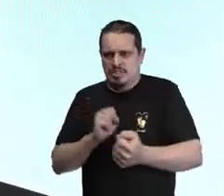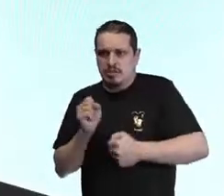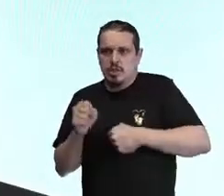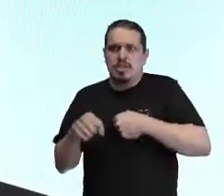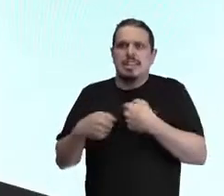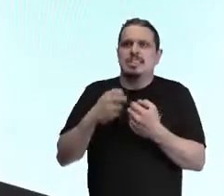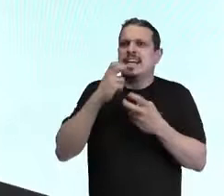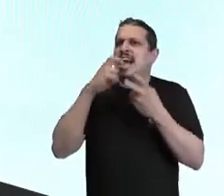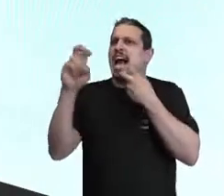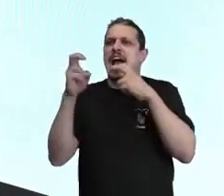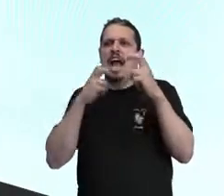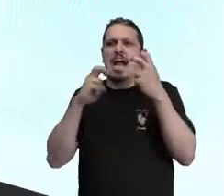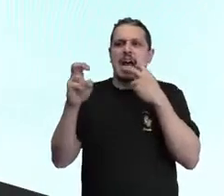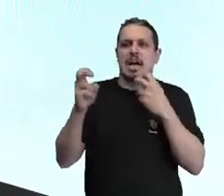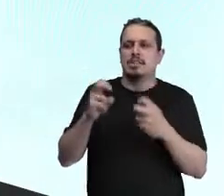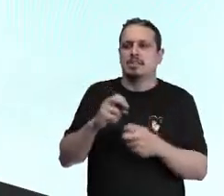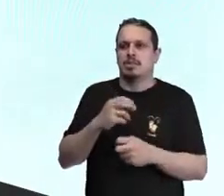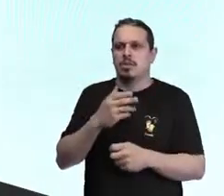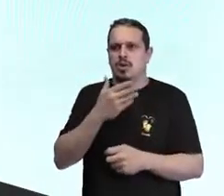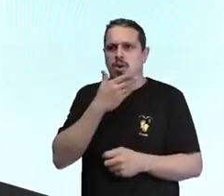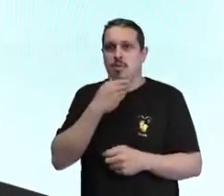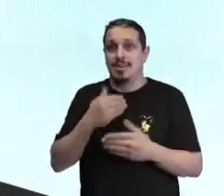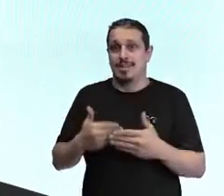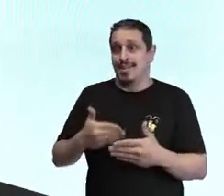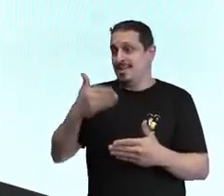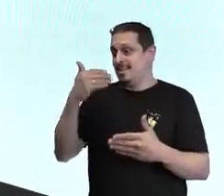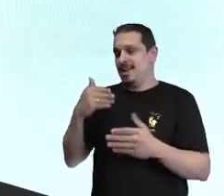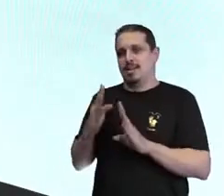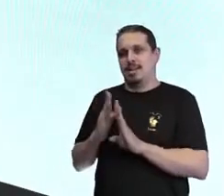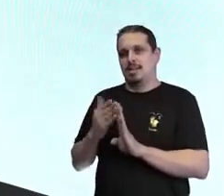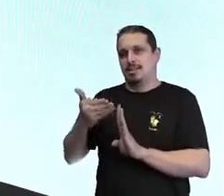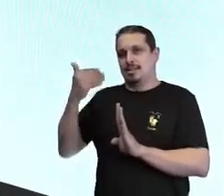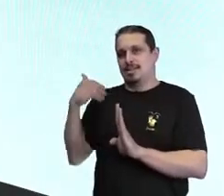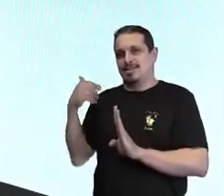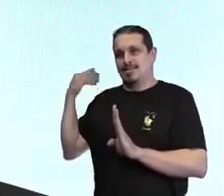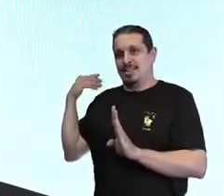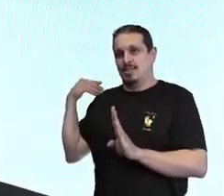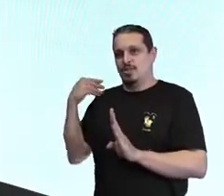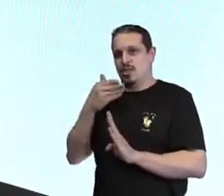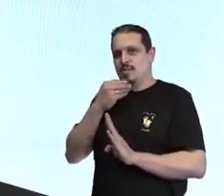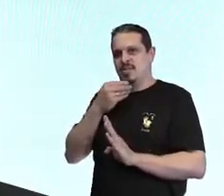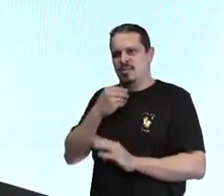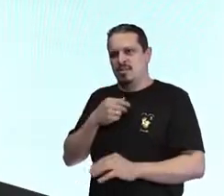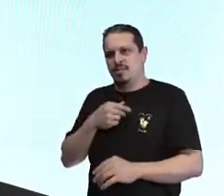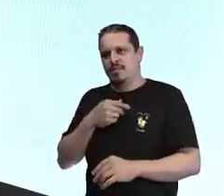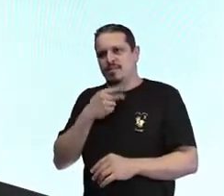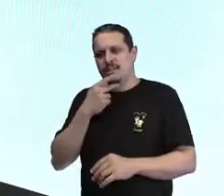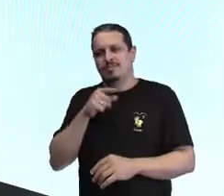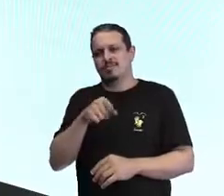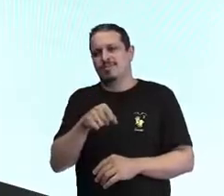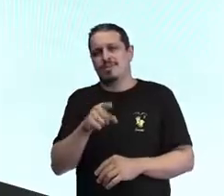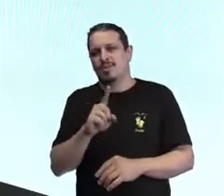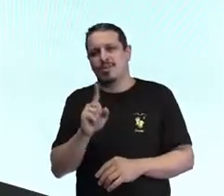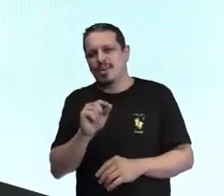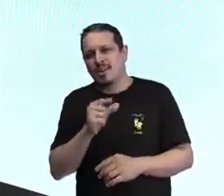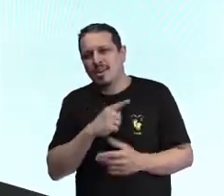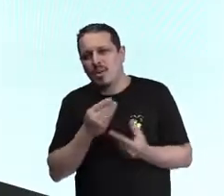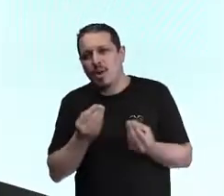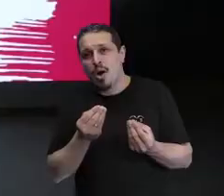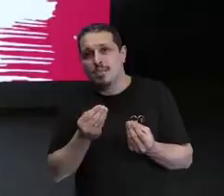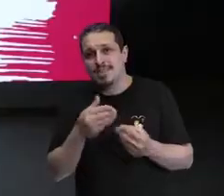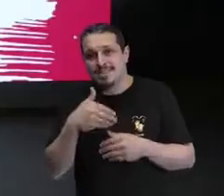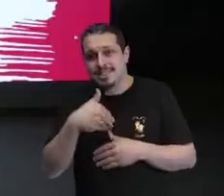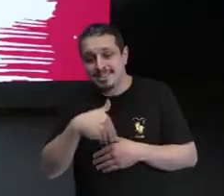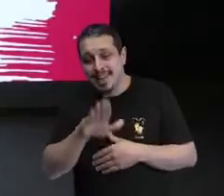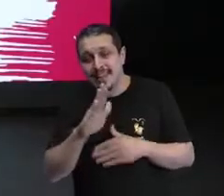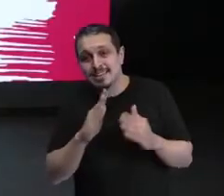tinha um senhor atrás, e o senhor começou a ficar muito irritado. E ele falou com ela que ela não devia ter tirado o filho dela de casa, porque